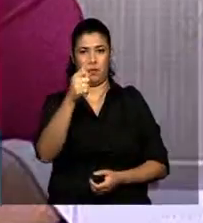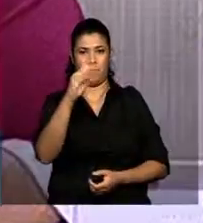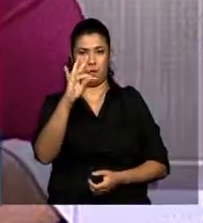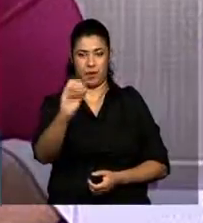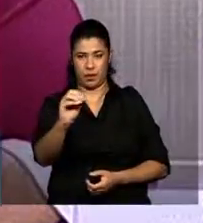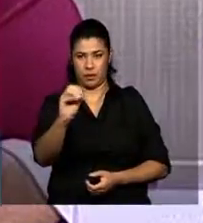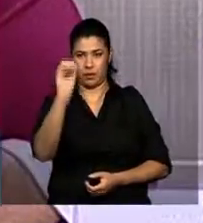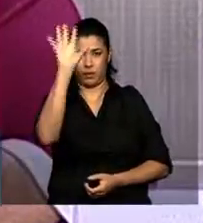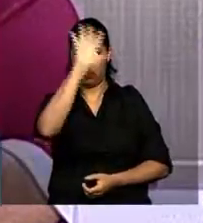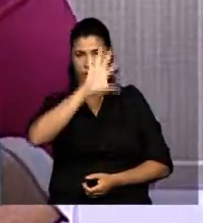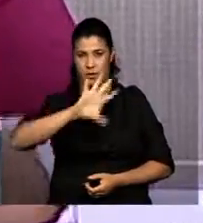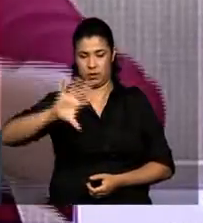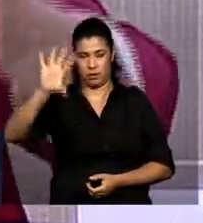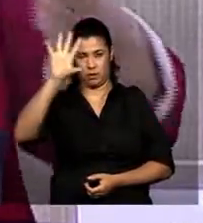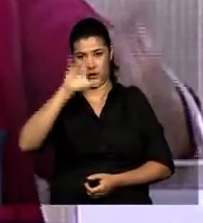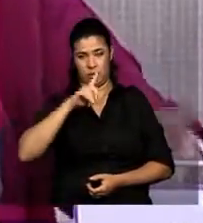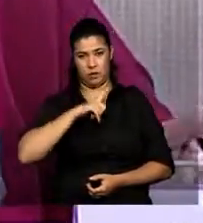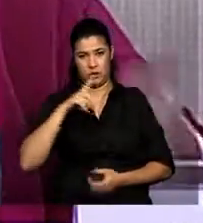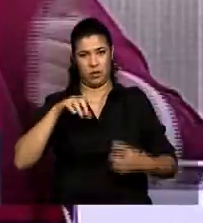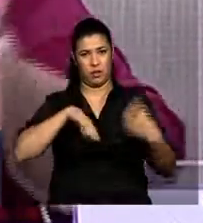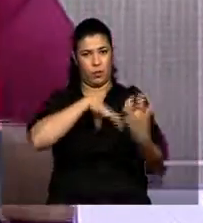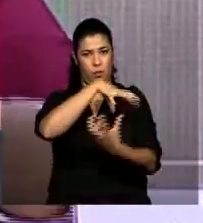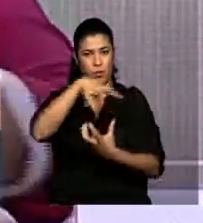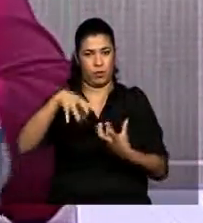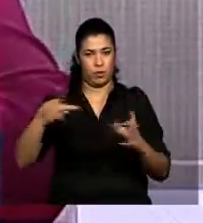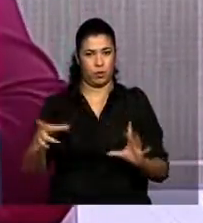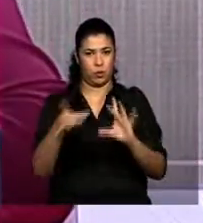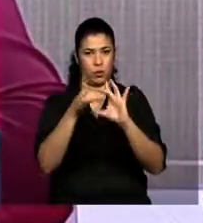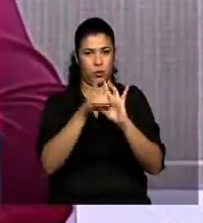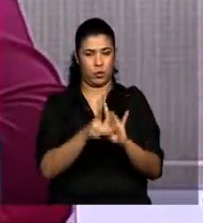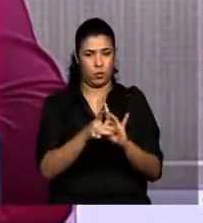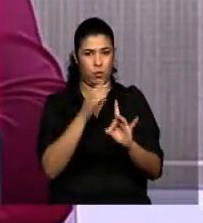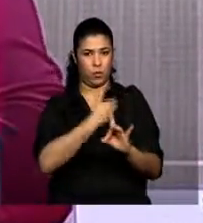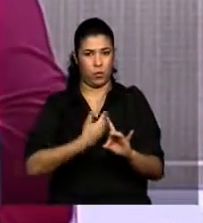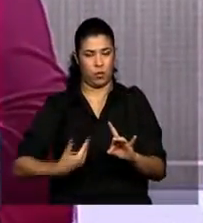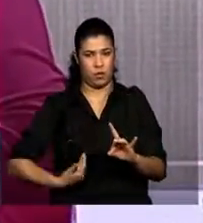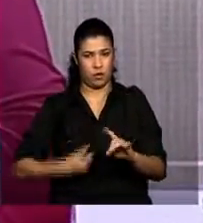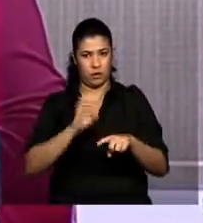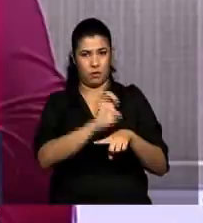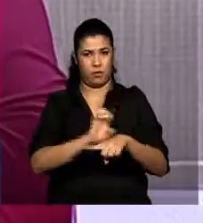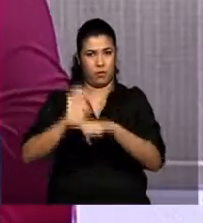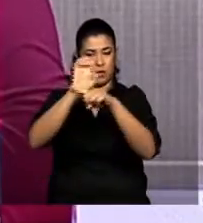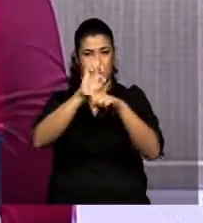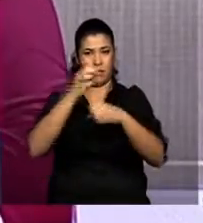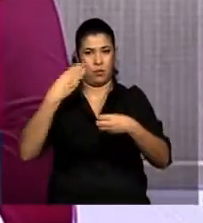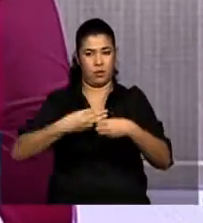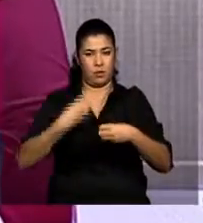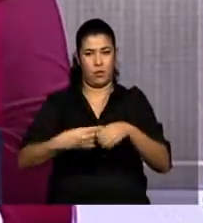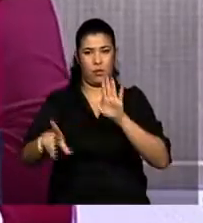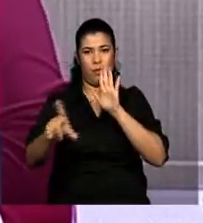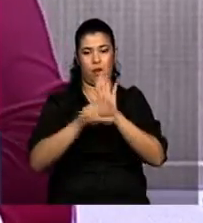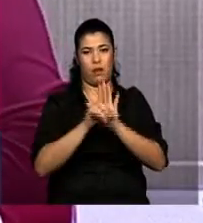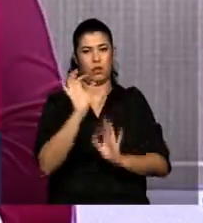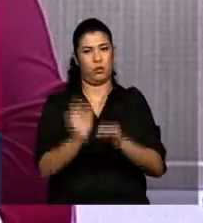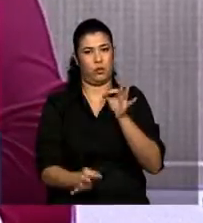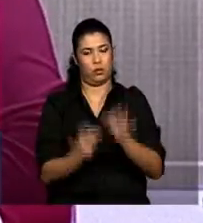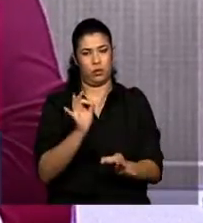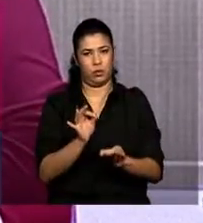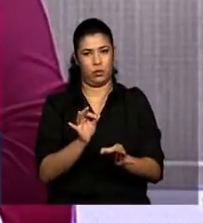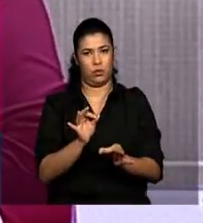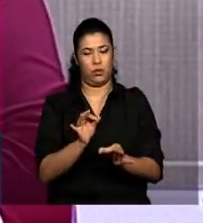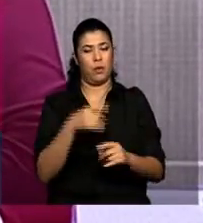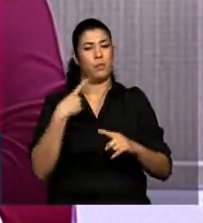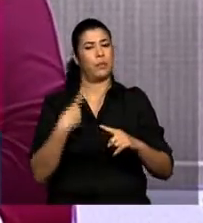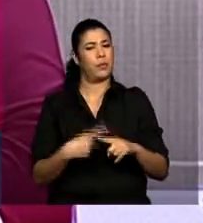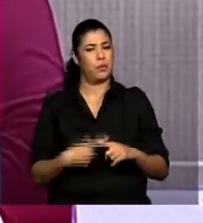obrigatoriamente ter que envolver União, Estados e Municípios, Legislativo e Judiciário. Porque